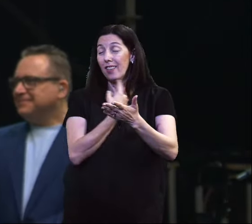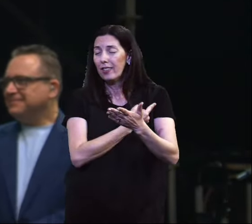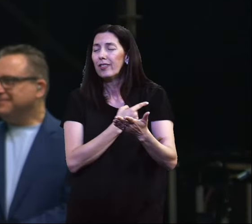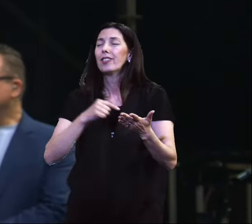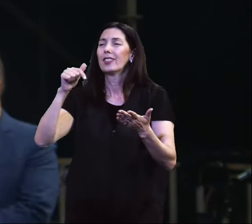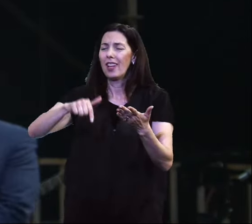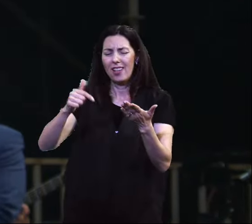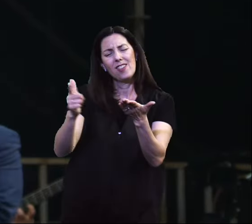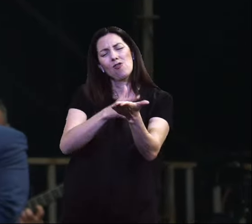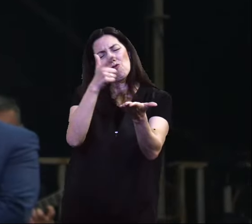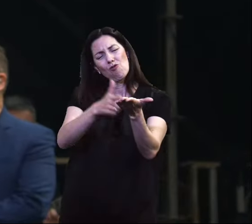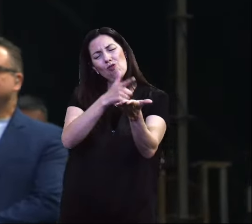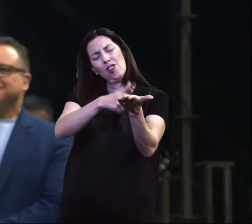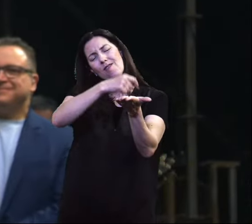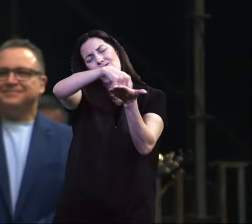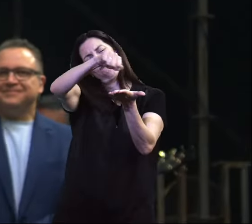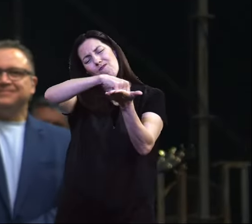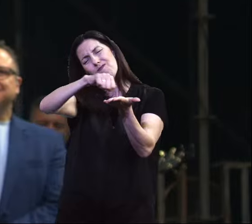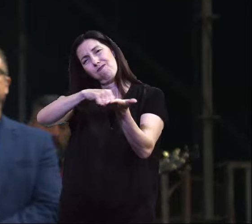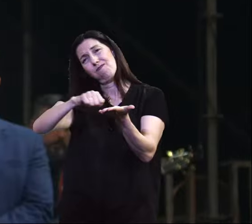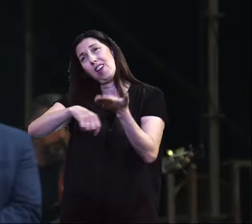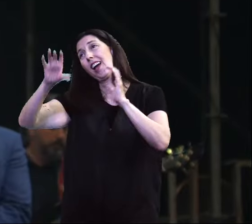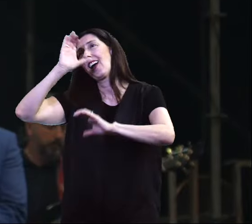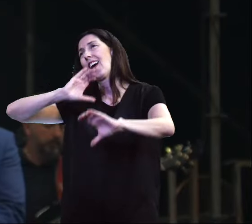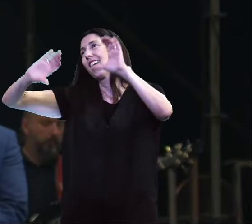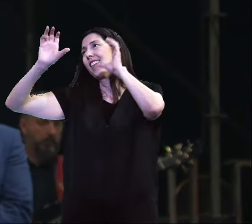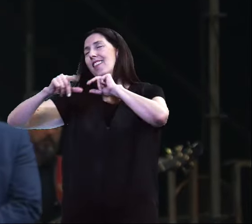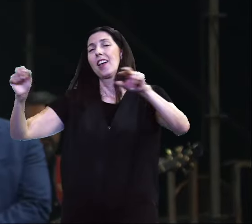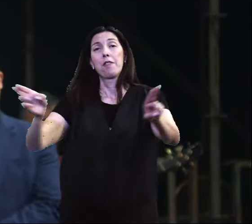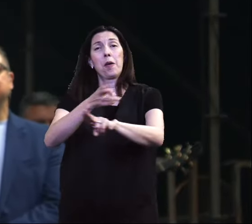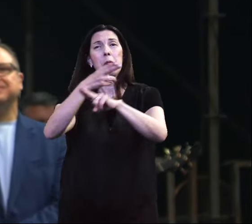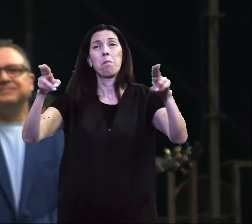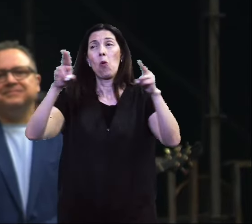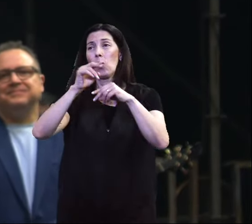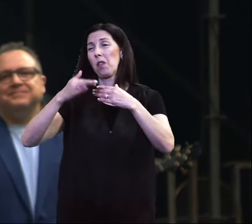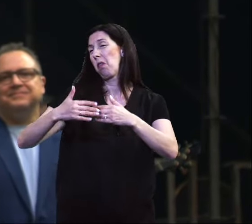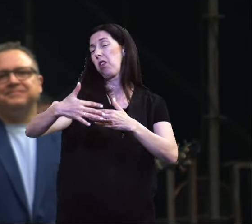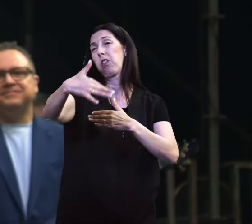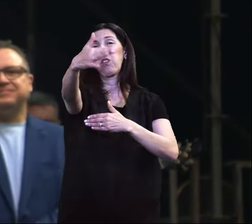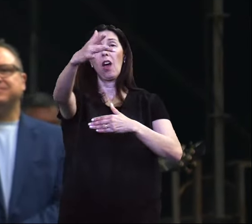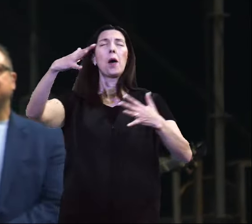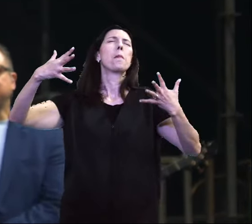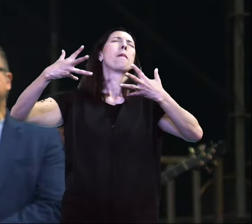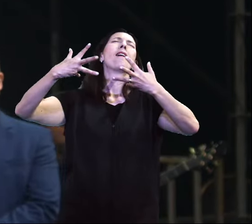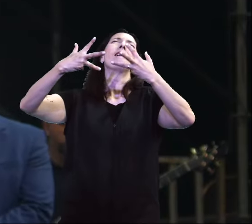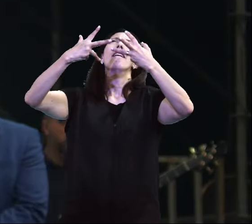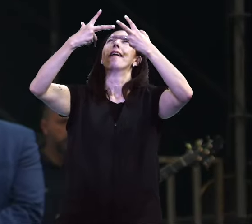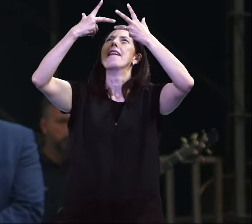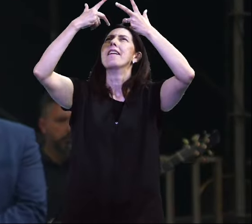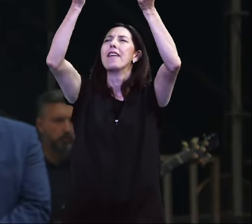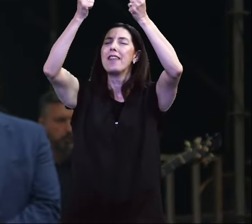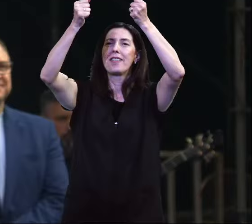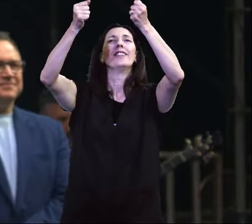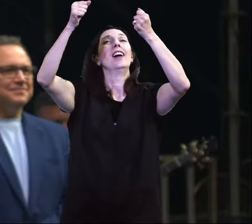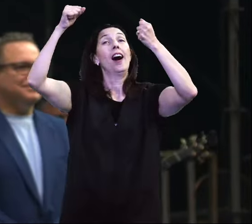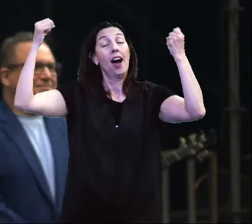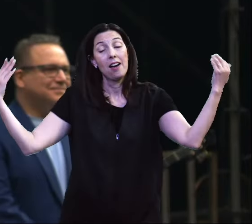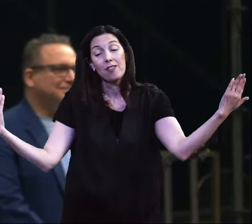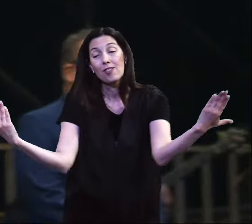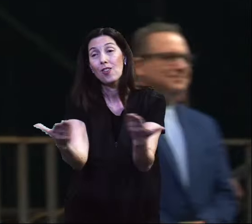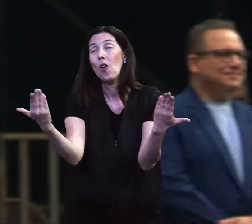livros. Vamos sim, Deus, cantar nas músicas que faremos. Algo maravilhoso em nossos